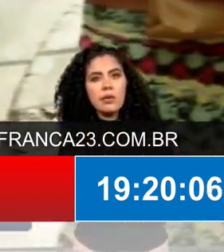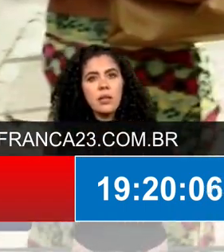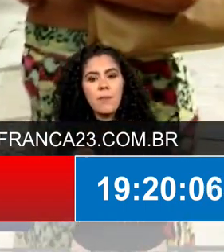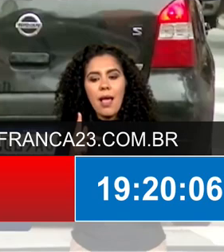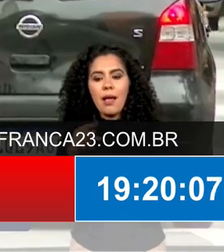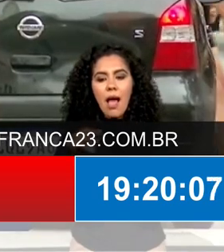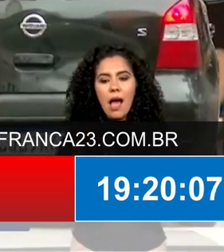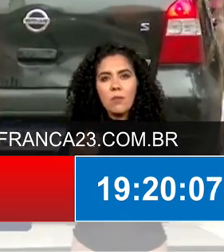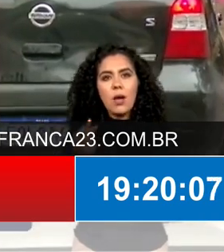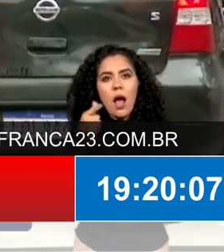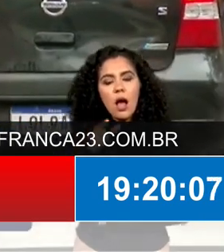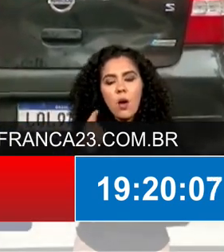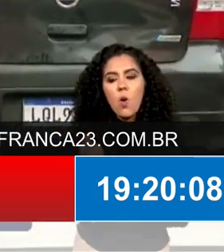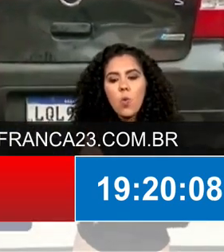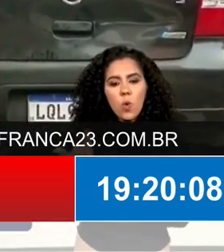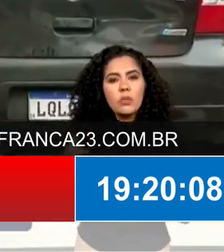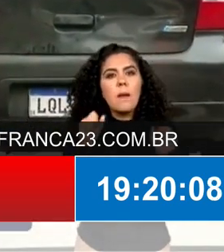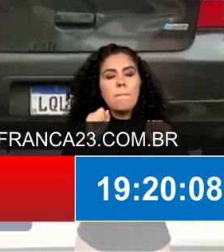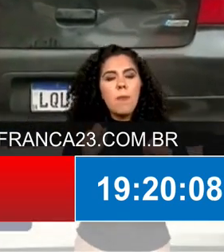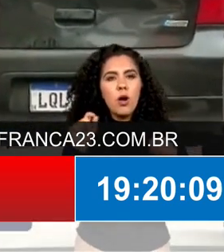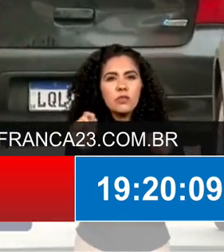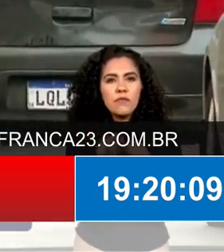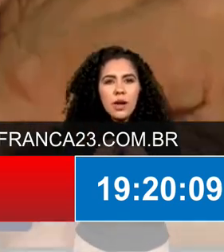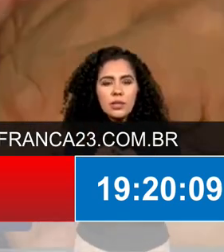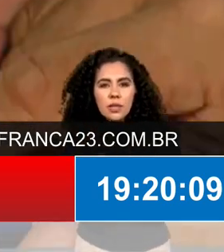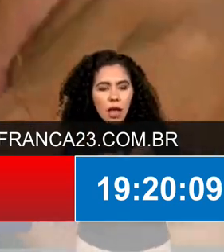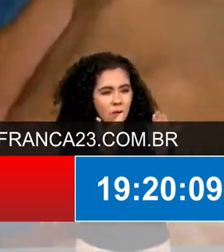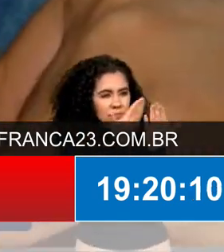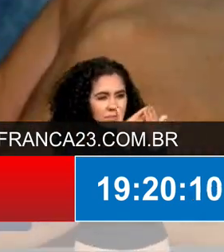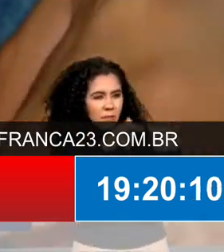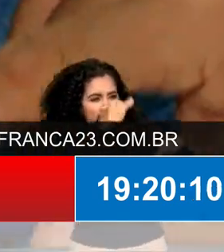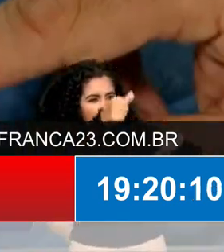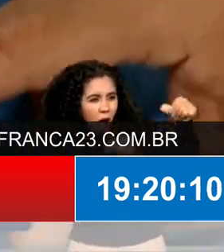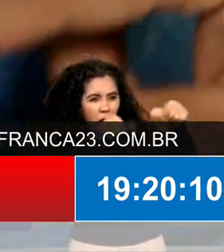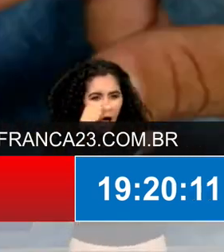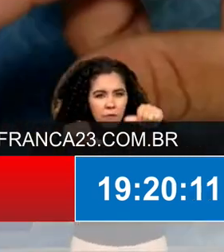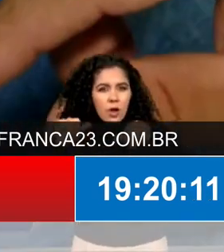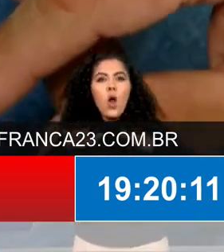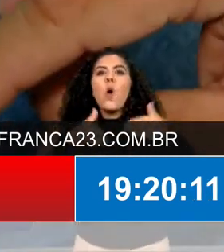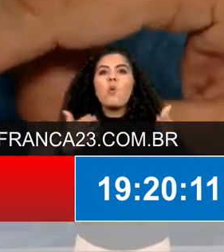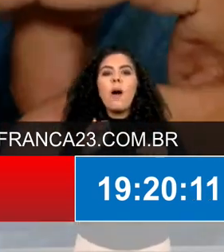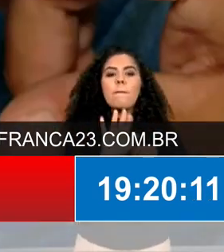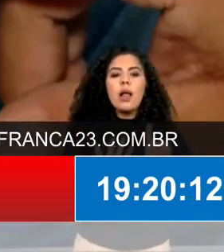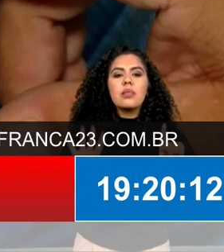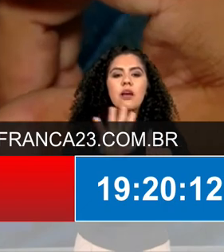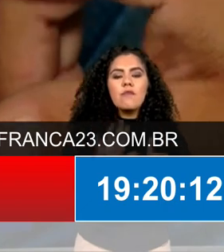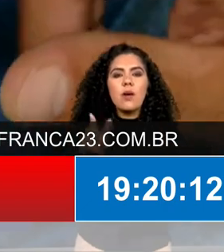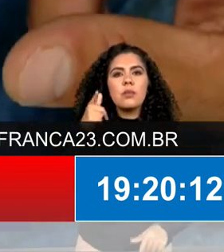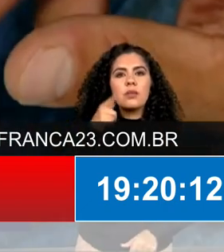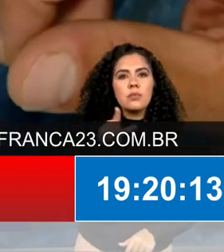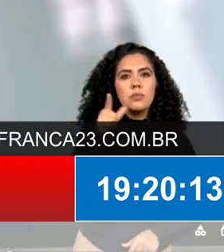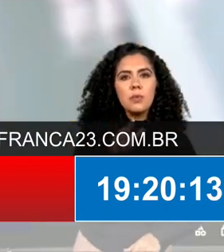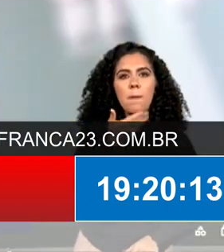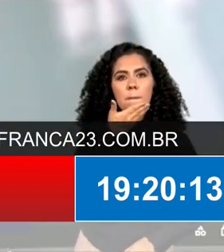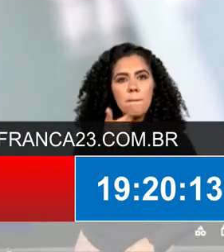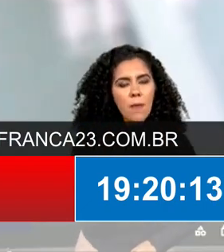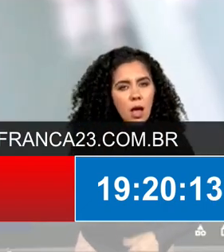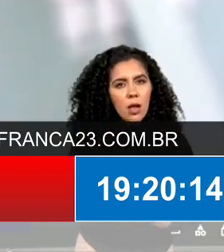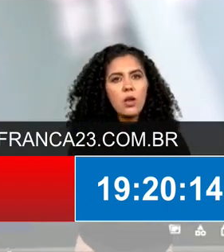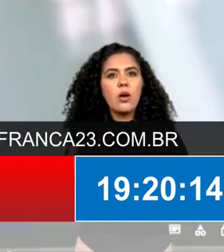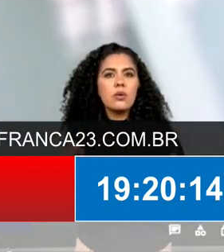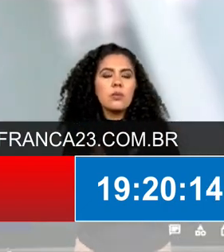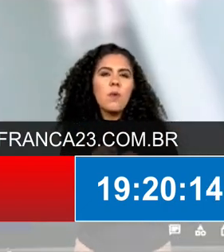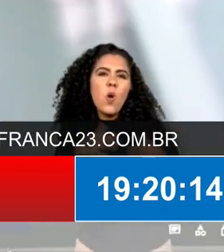ele pode fazer um filtro, né, para avaliar quais plataformas estão pagando melhor ou quais, né, não estão